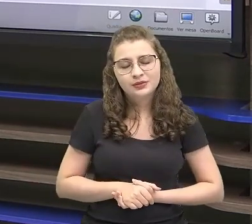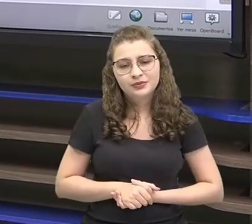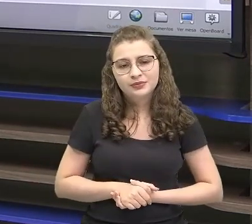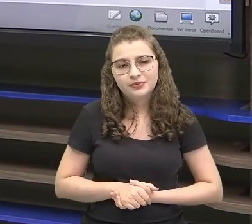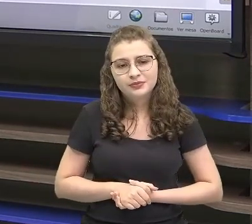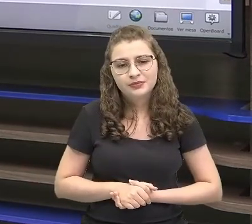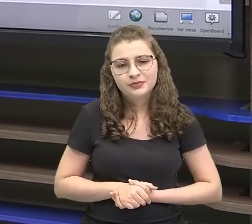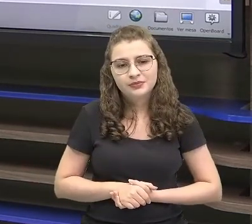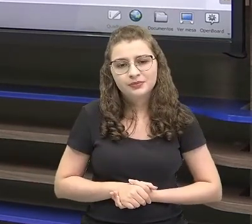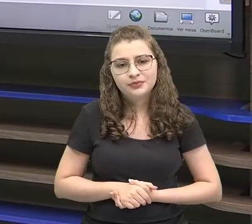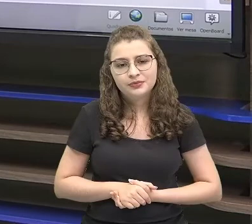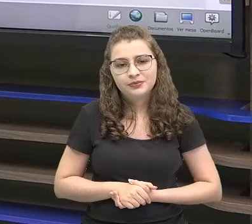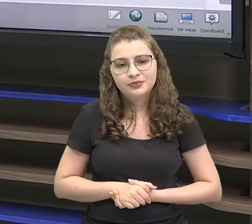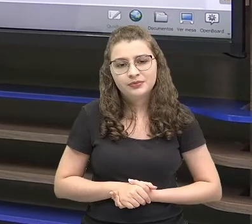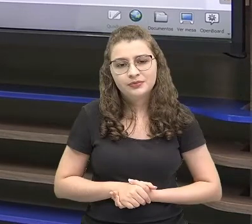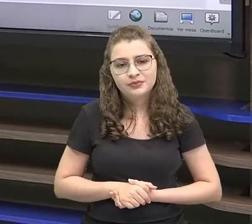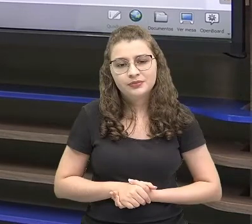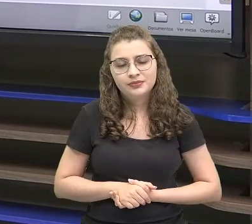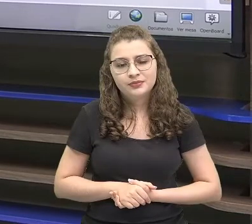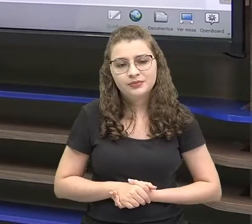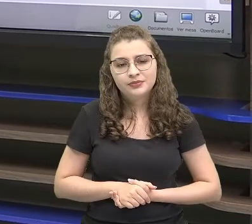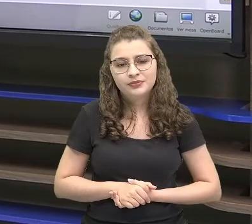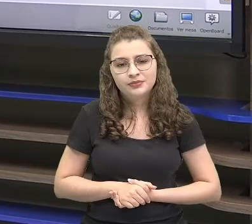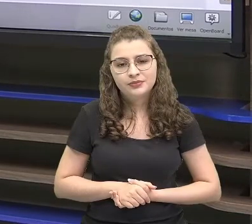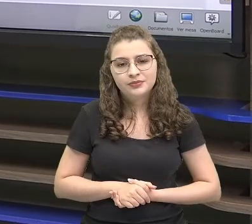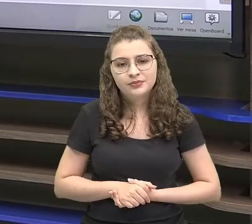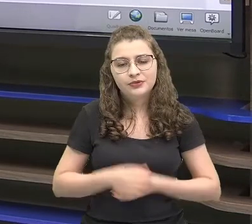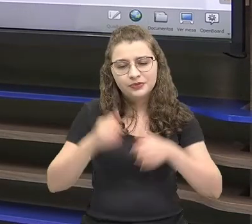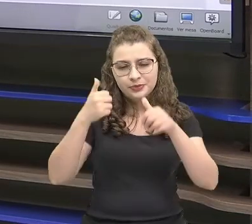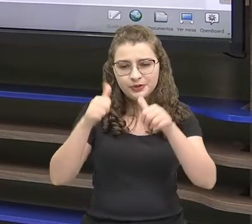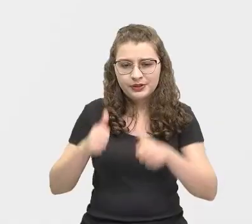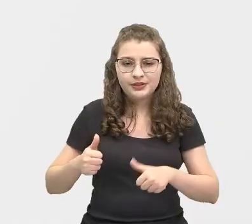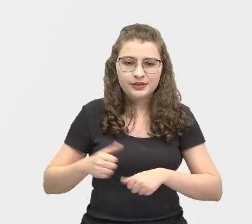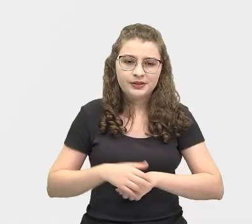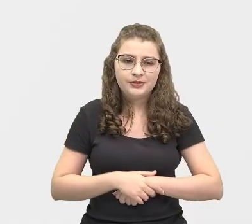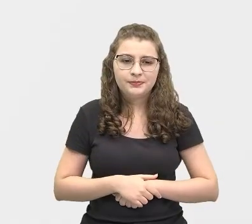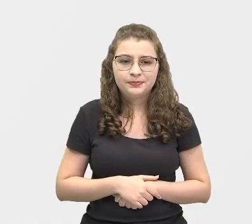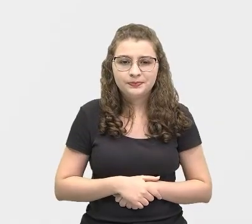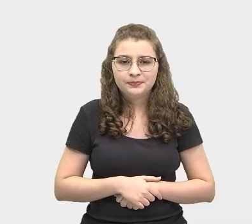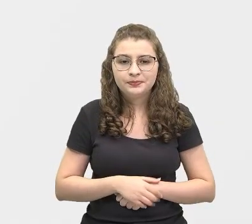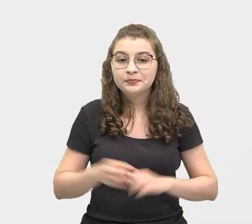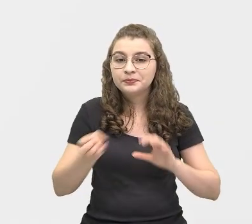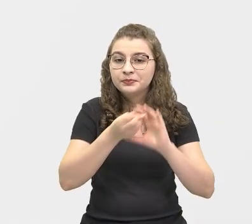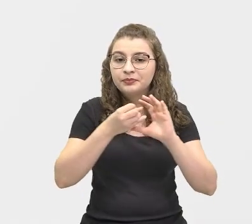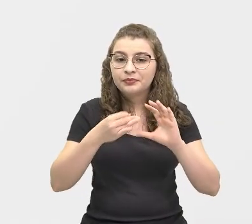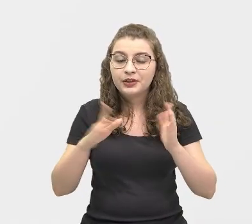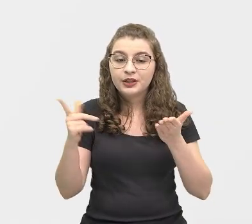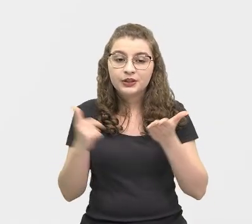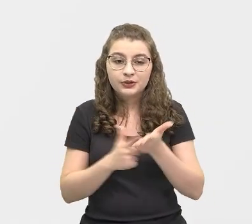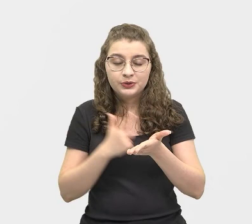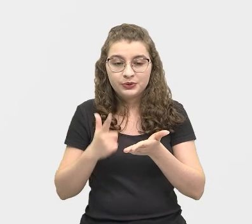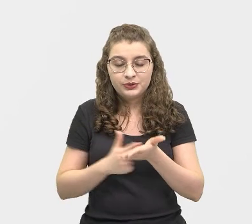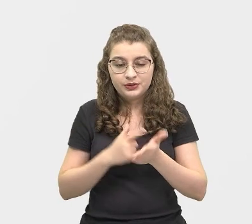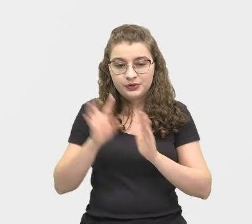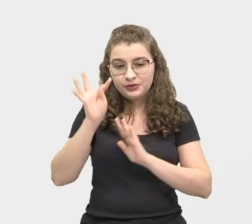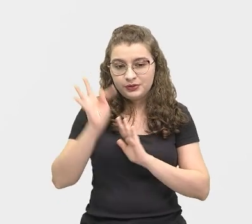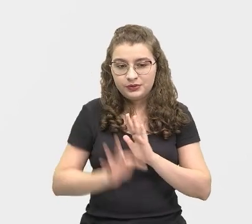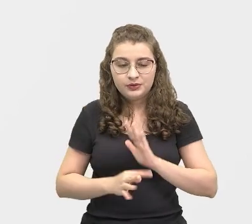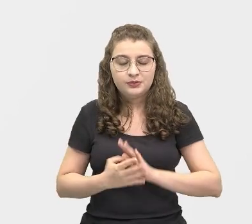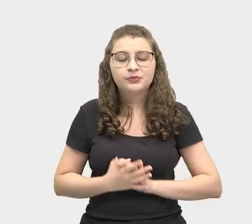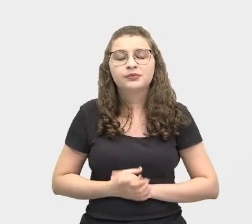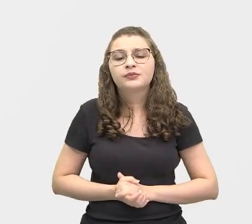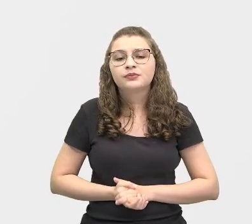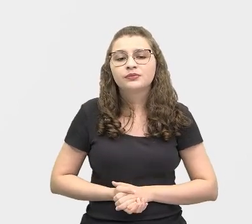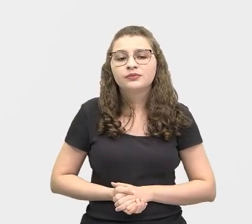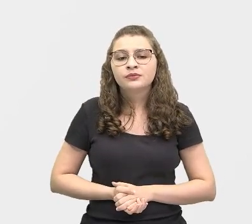aí da crítica. Vamos analisar um pouquinho? Olha só, vamos analisar um pouquinho aí do texto do nosso Lima Barreto.